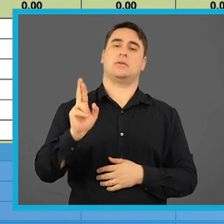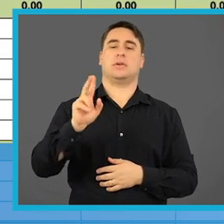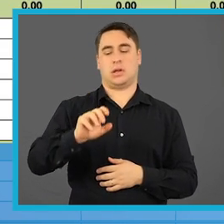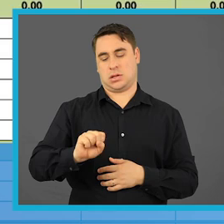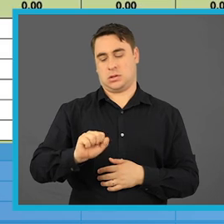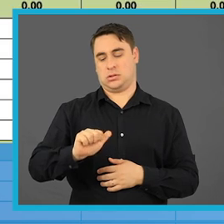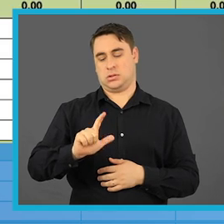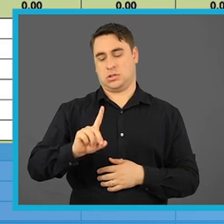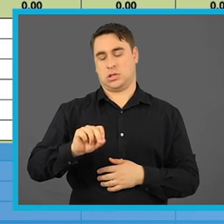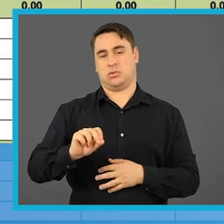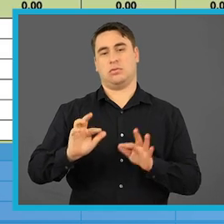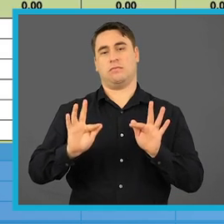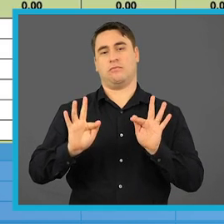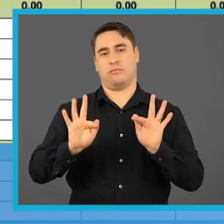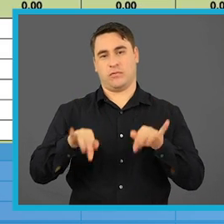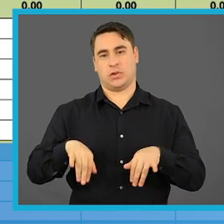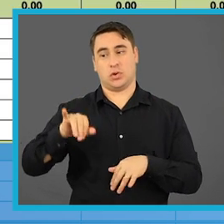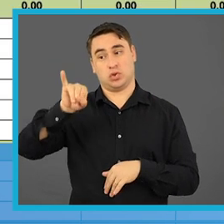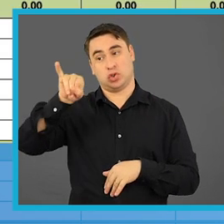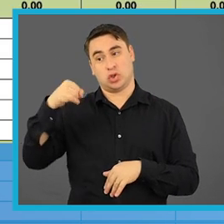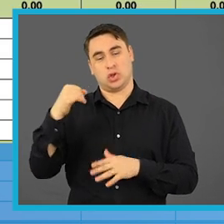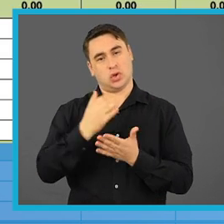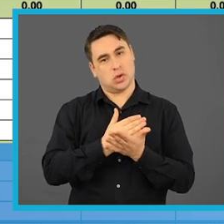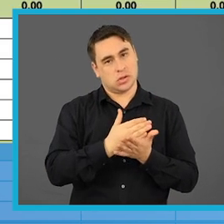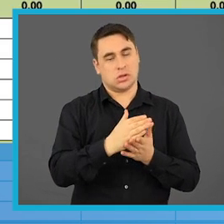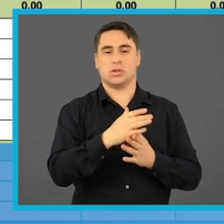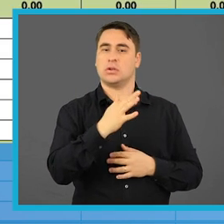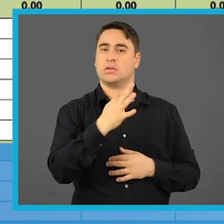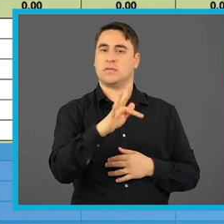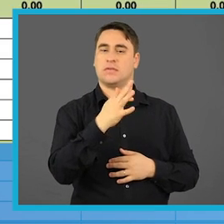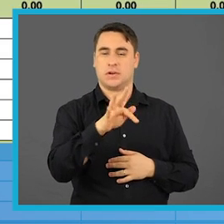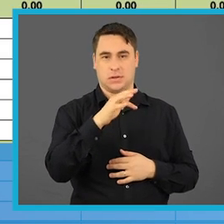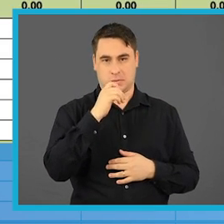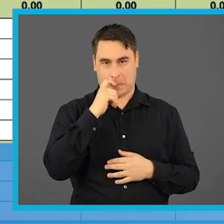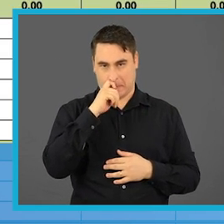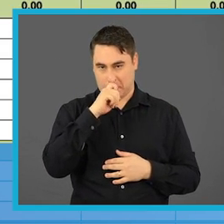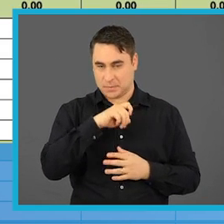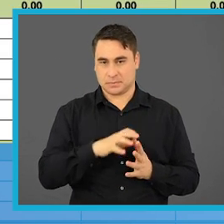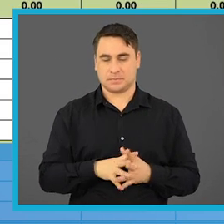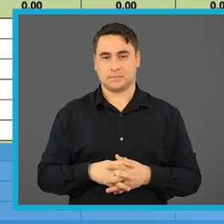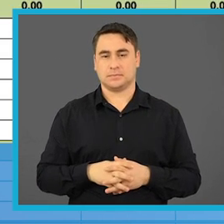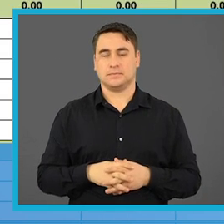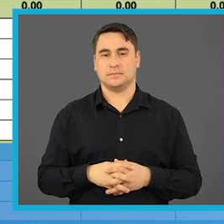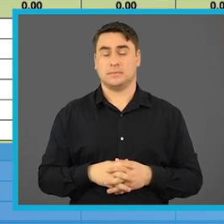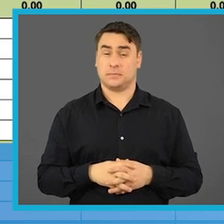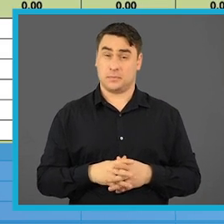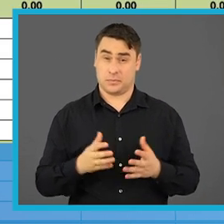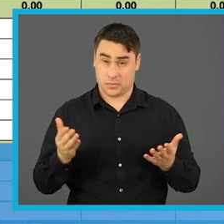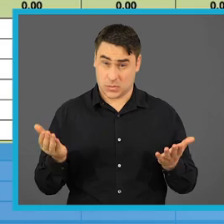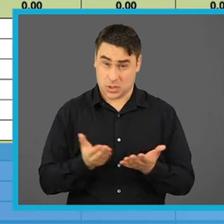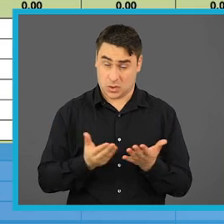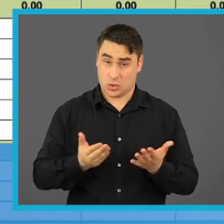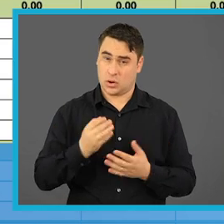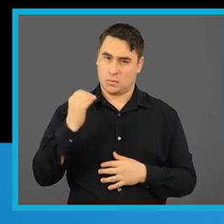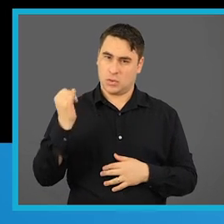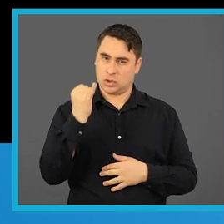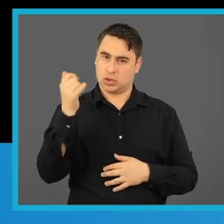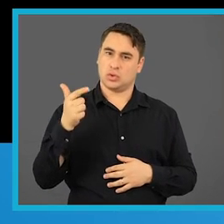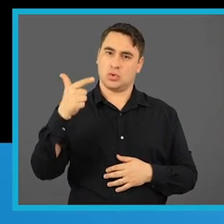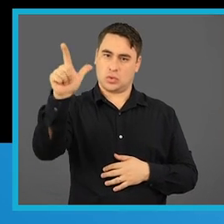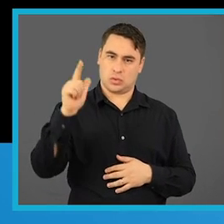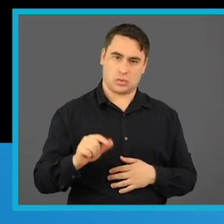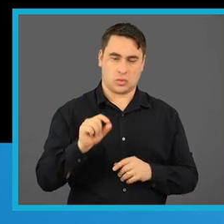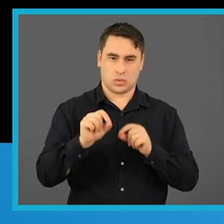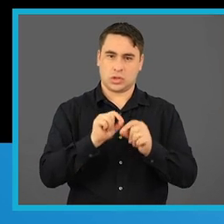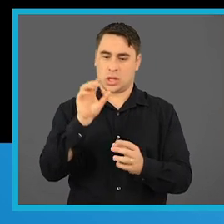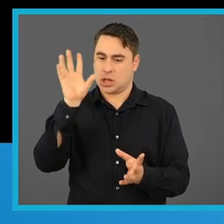é o saldo final de janeiro, é o inicial de fevereiro. Agora vamos para uma parte